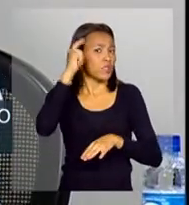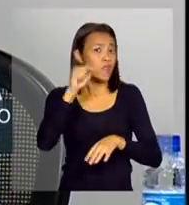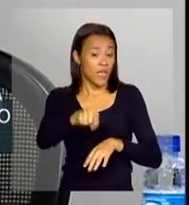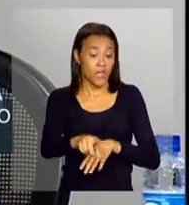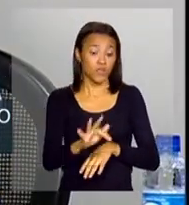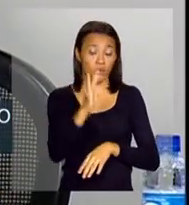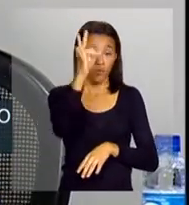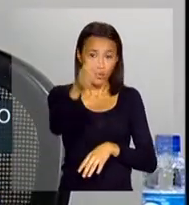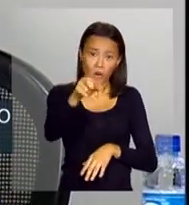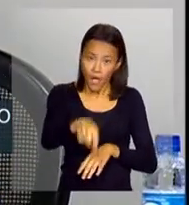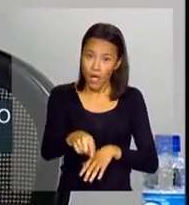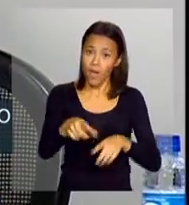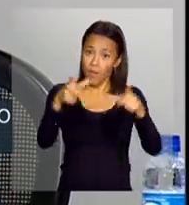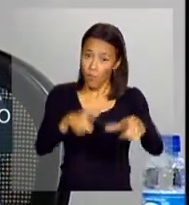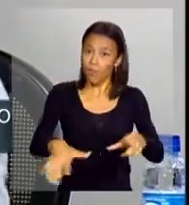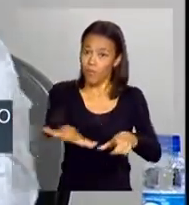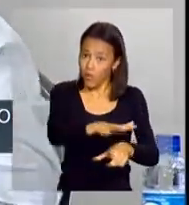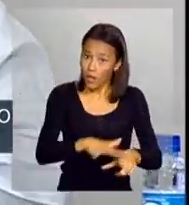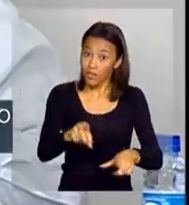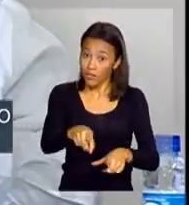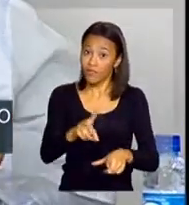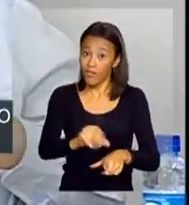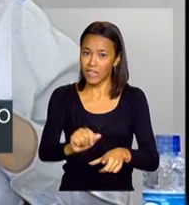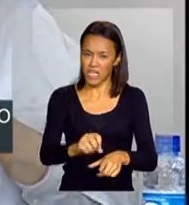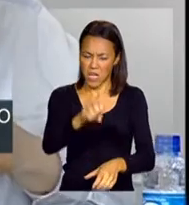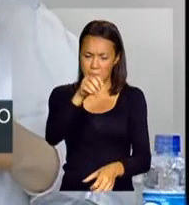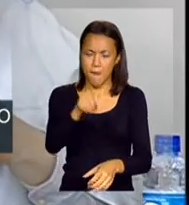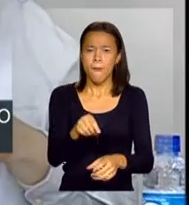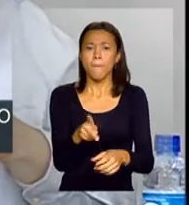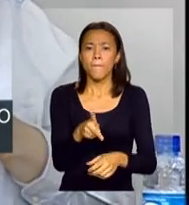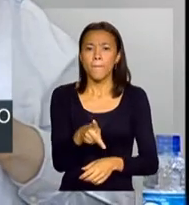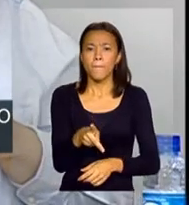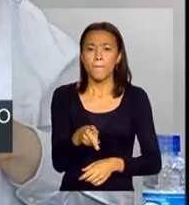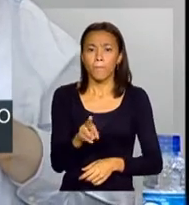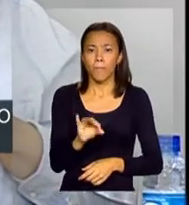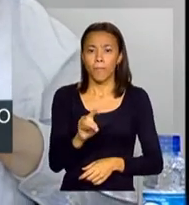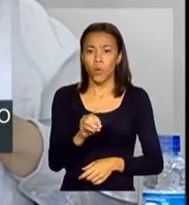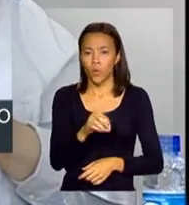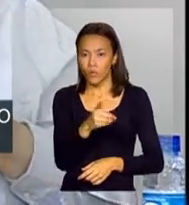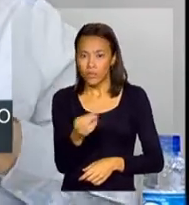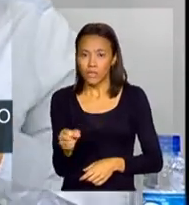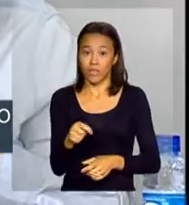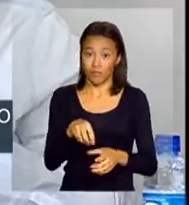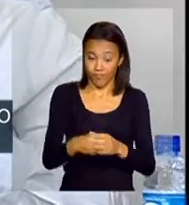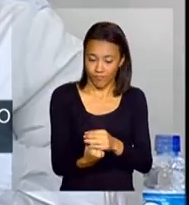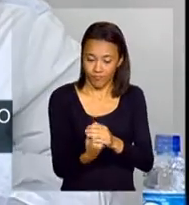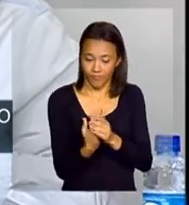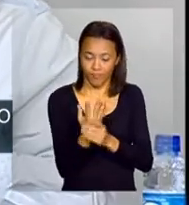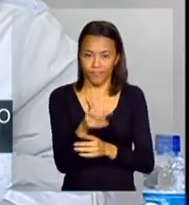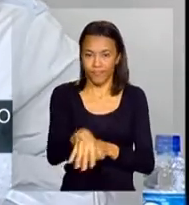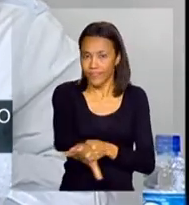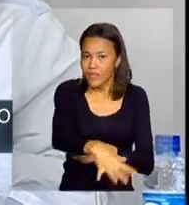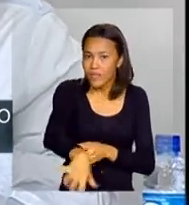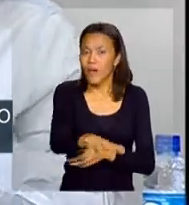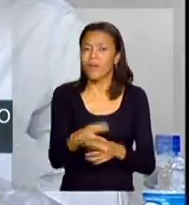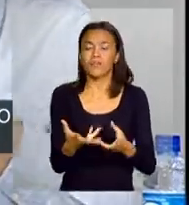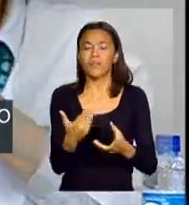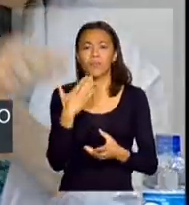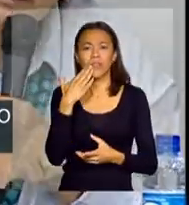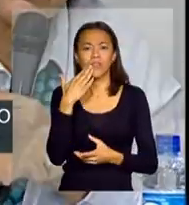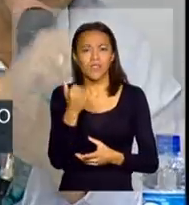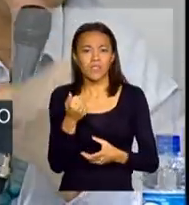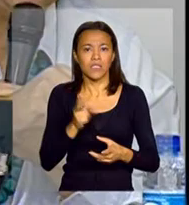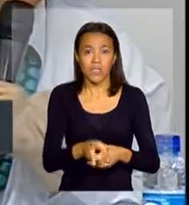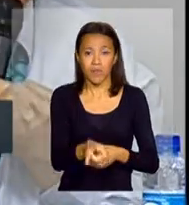área ser incorporada como área de produção agrícola? É um número que precisa vir para a mesa. porque cada vez mais nós embargamos e, por